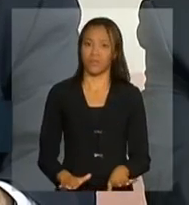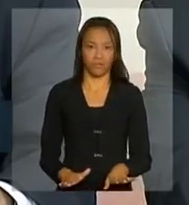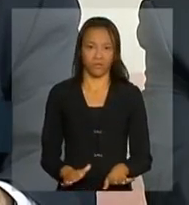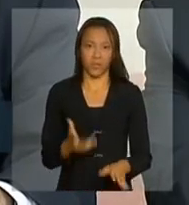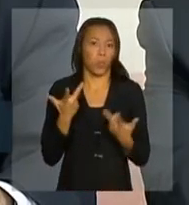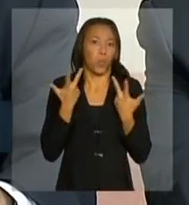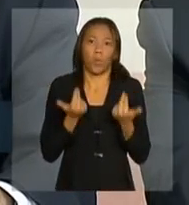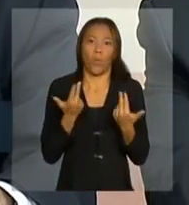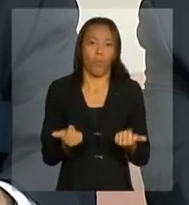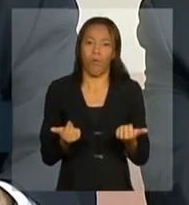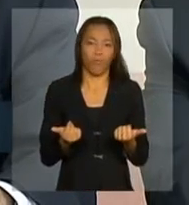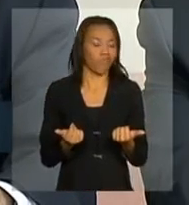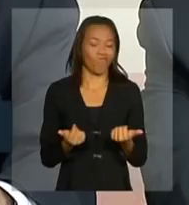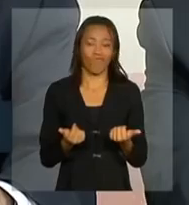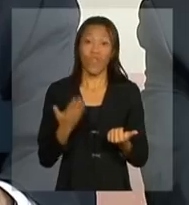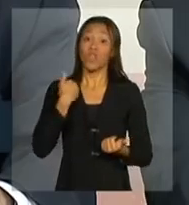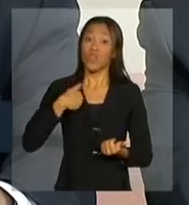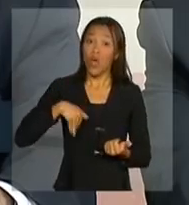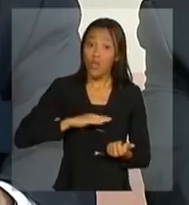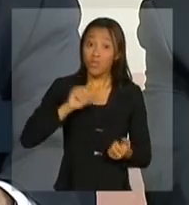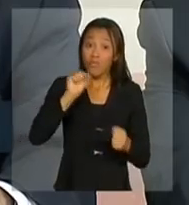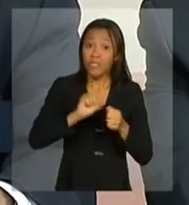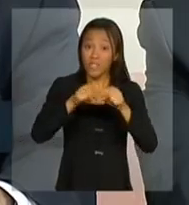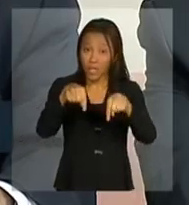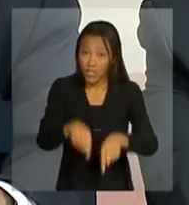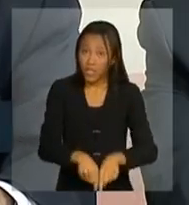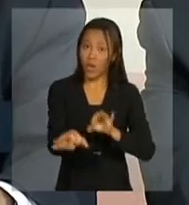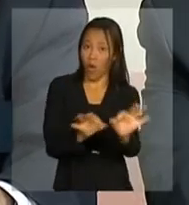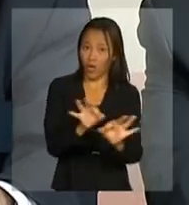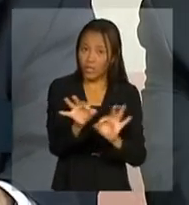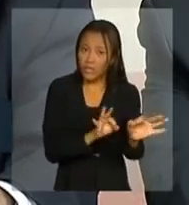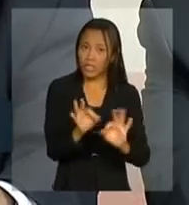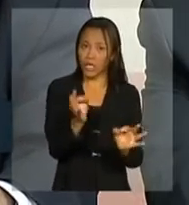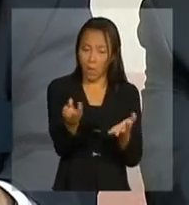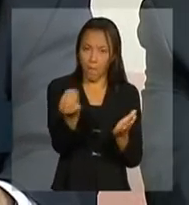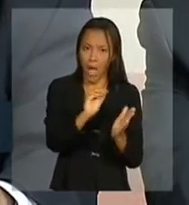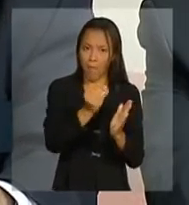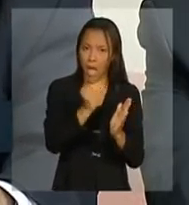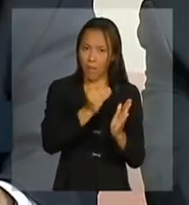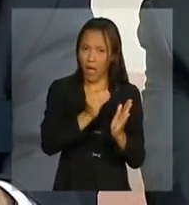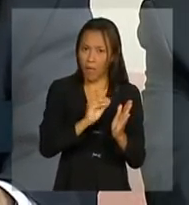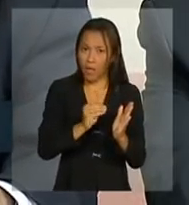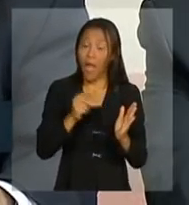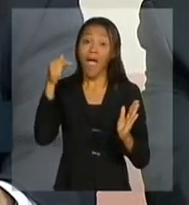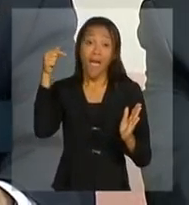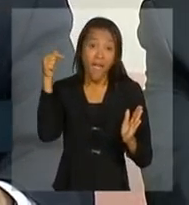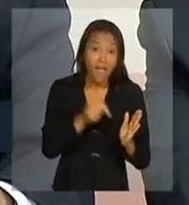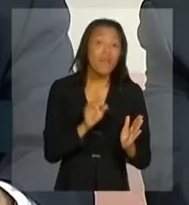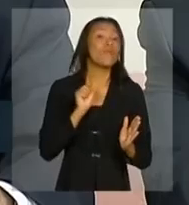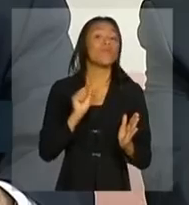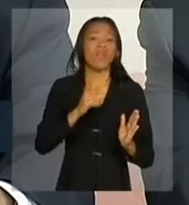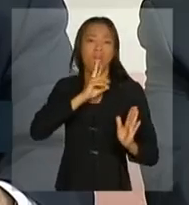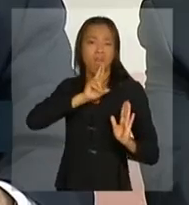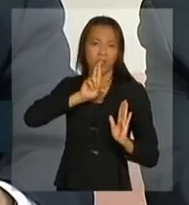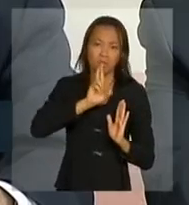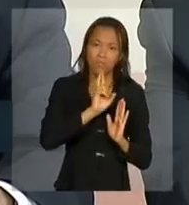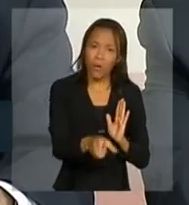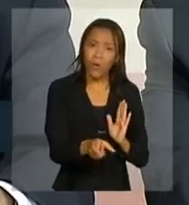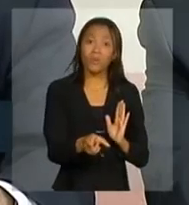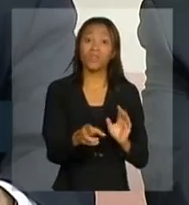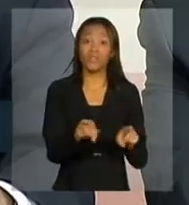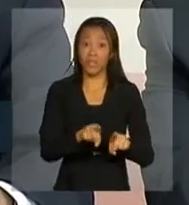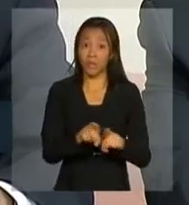E o que nós estamos aqui elaborando e realizando é exatamente uma das respostas ao lar do